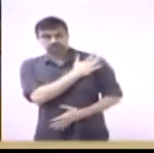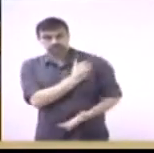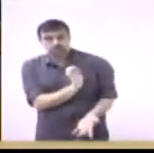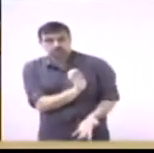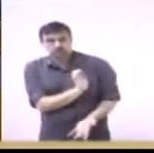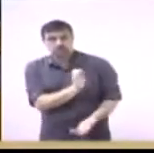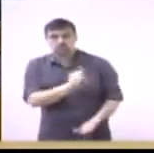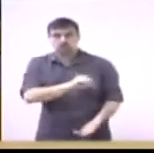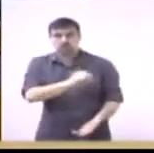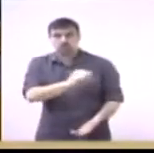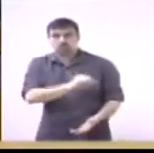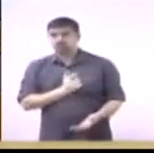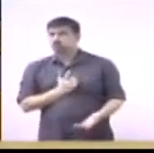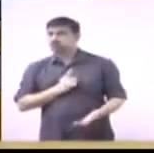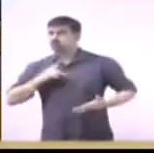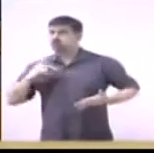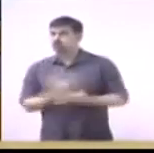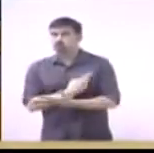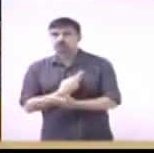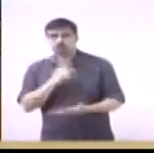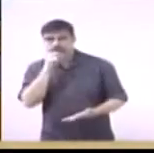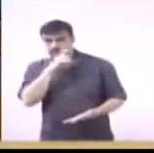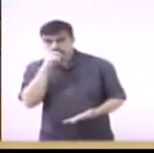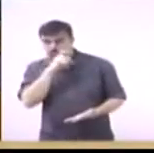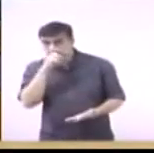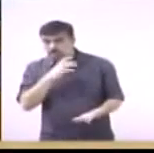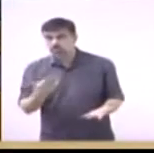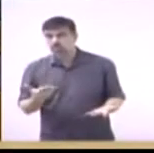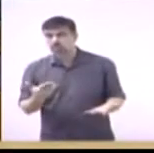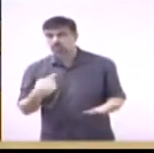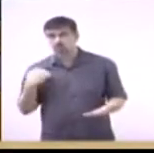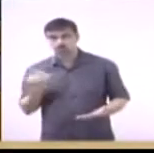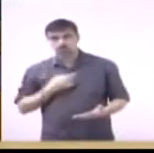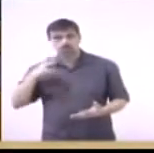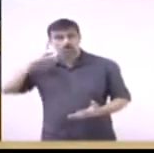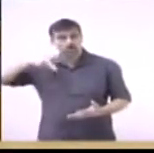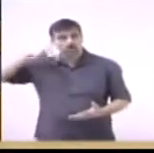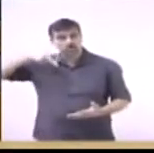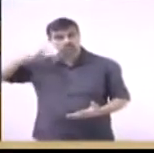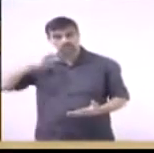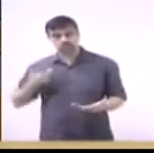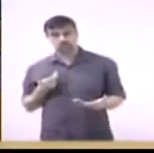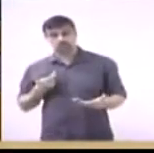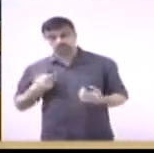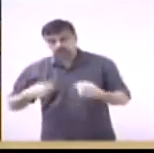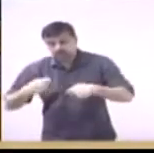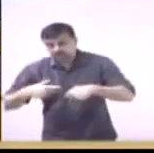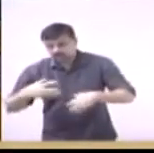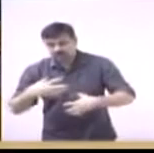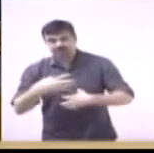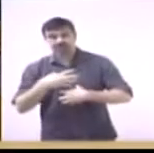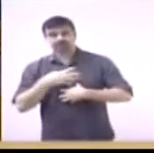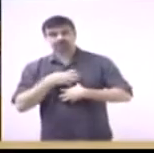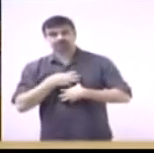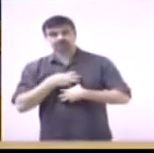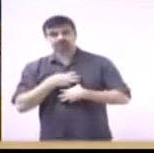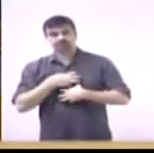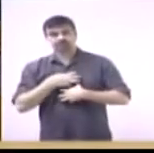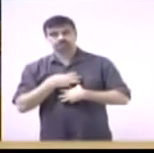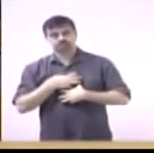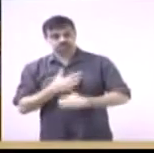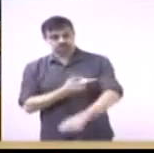pessoas, e que não é verdade. Então, os políticos eles têm que ter